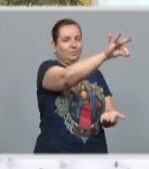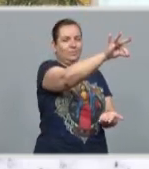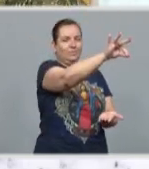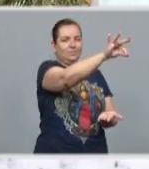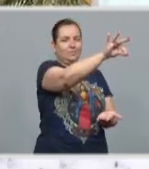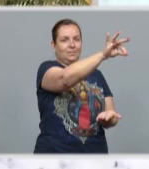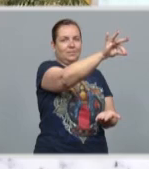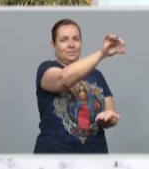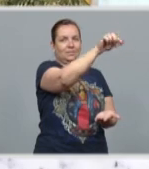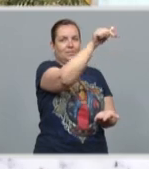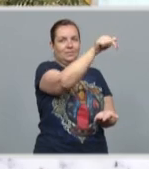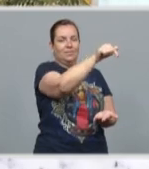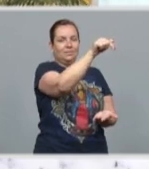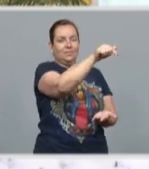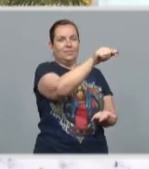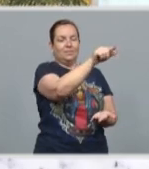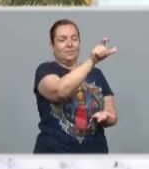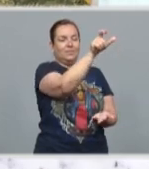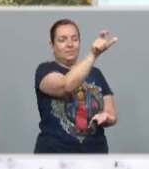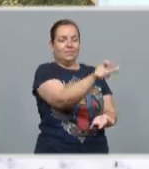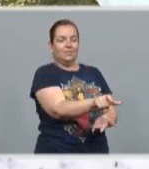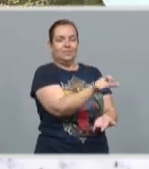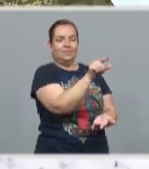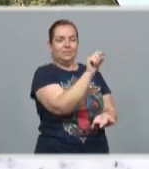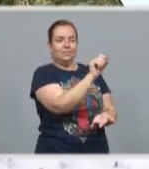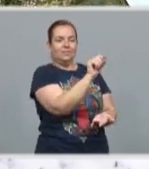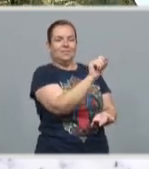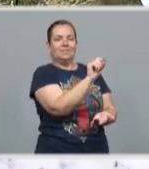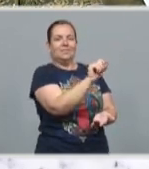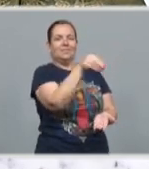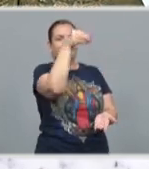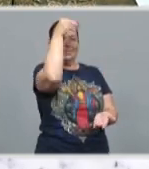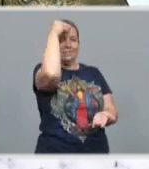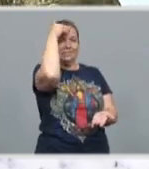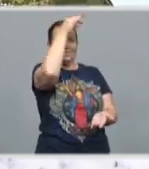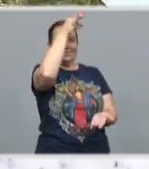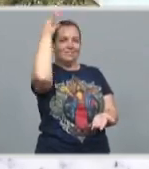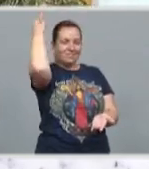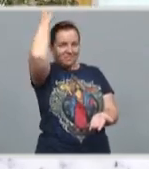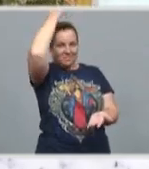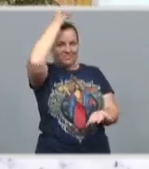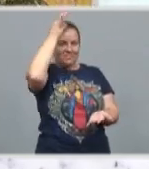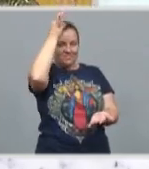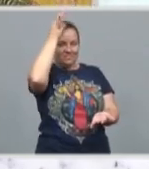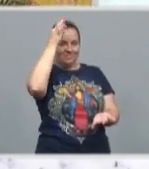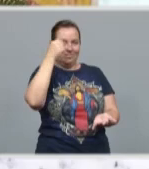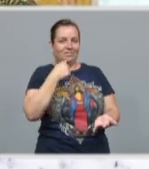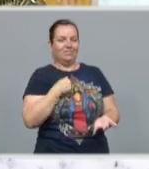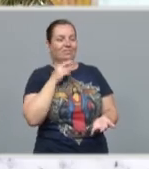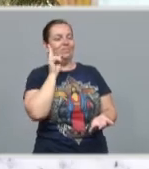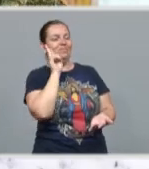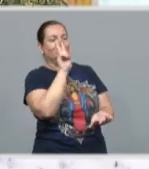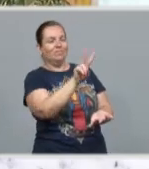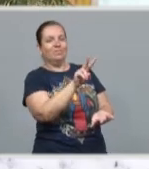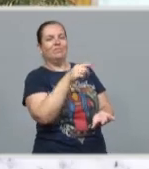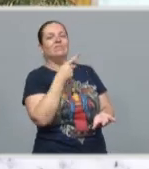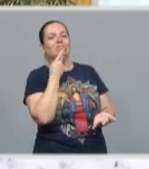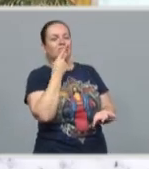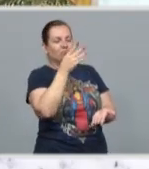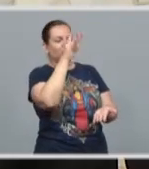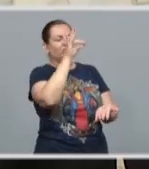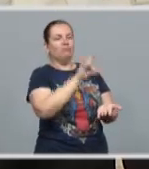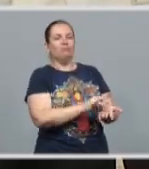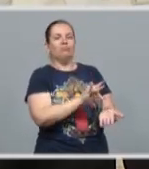permanecer, este é quem batiza com o Espírito Santo. Eu vi e dou